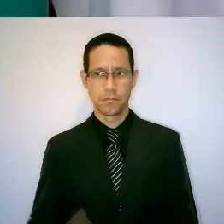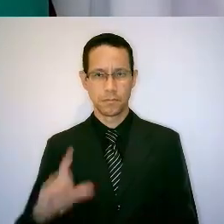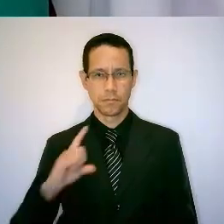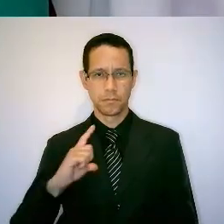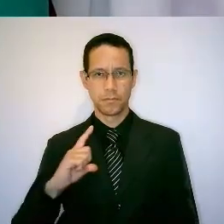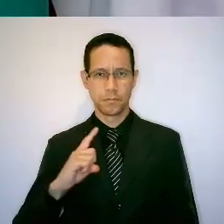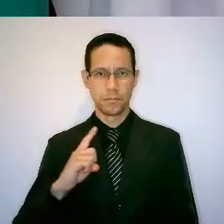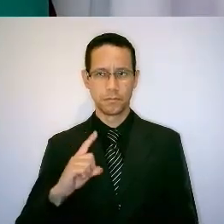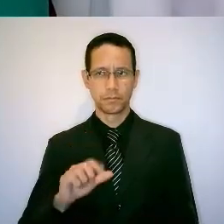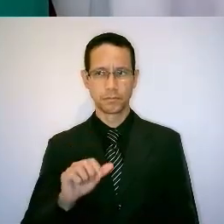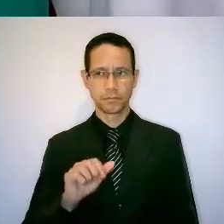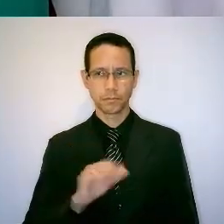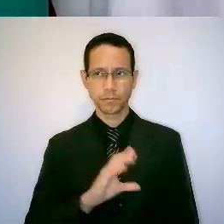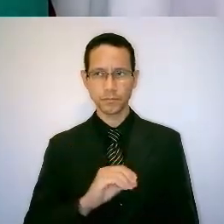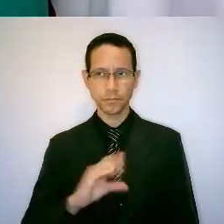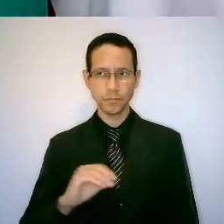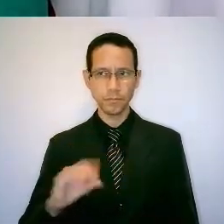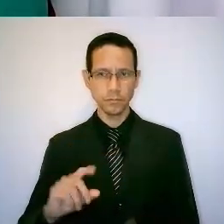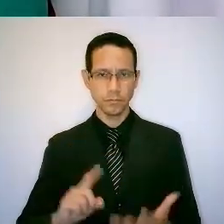aliados